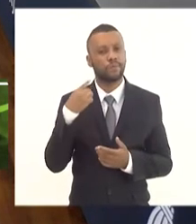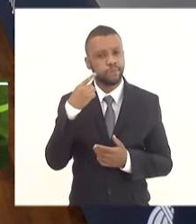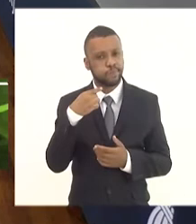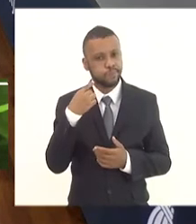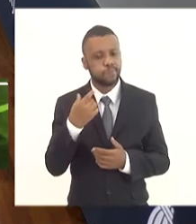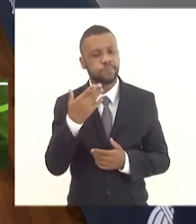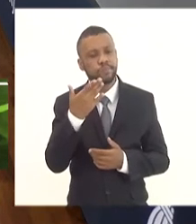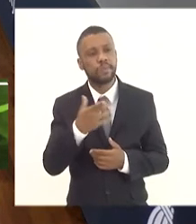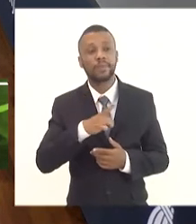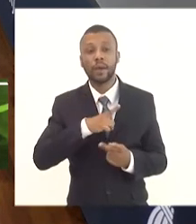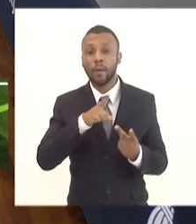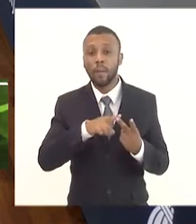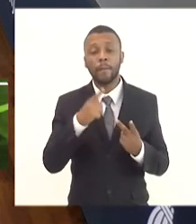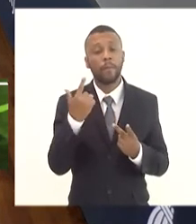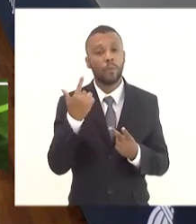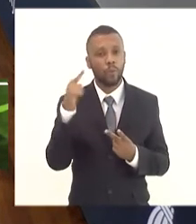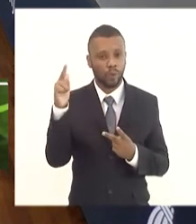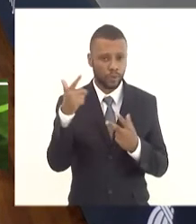questão.